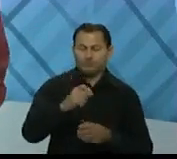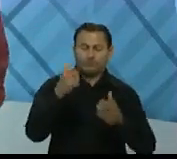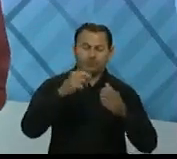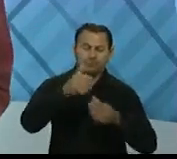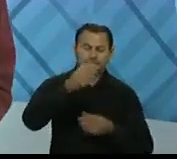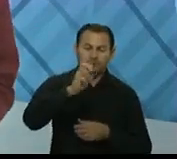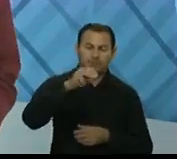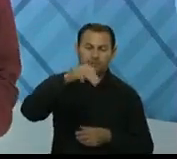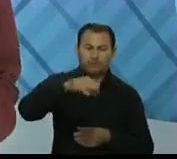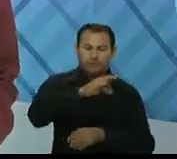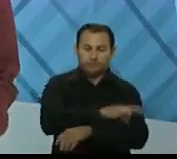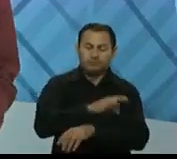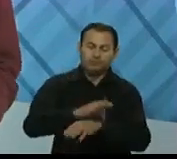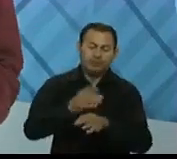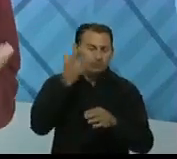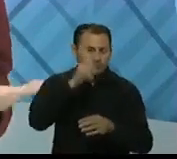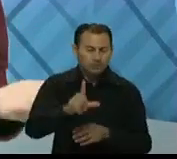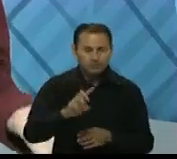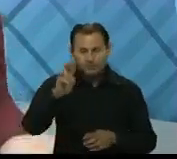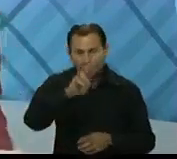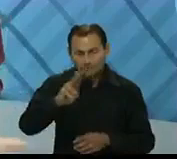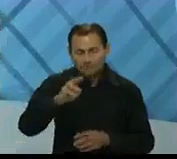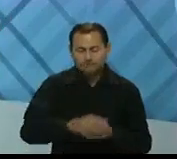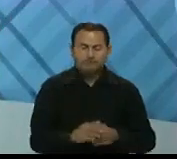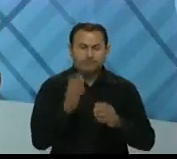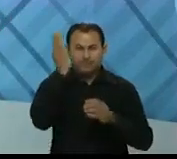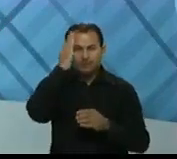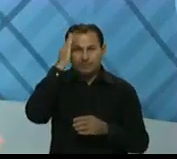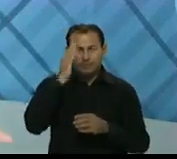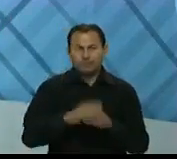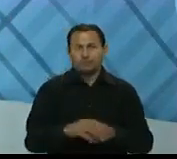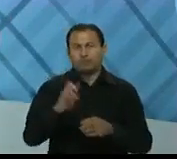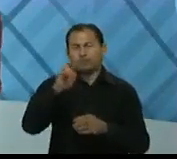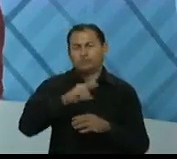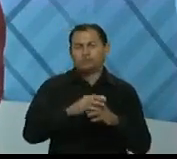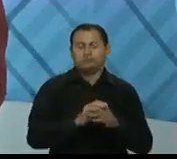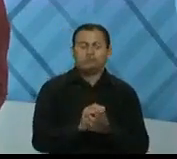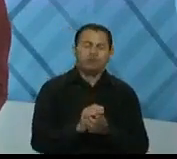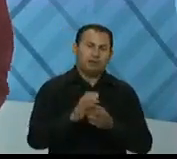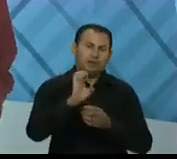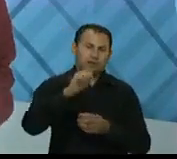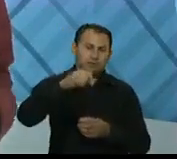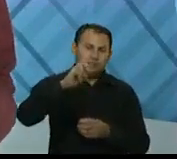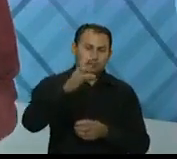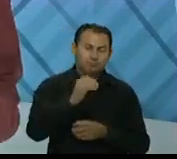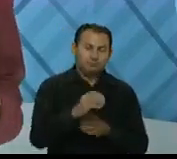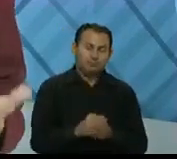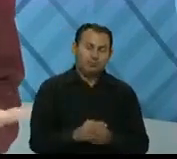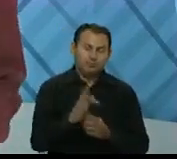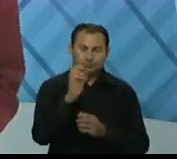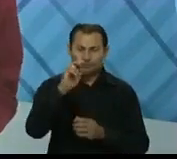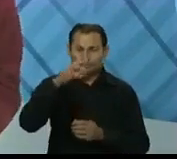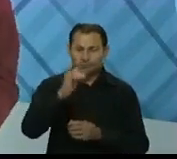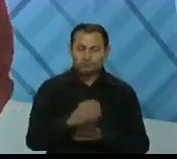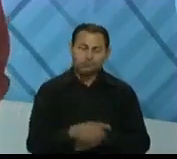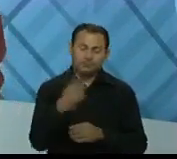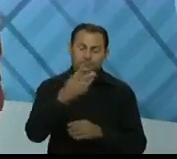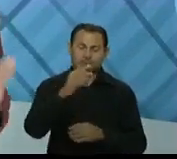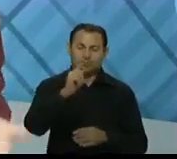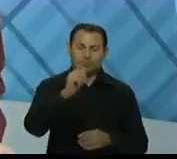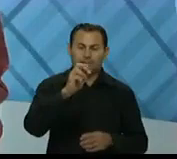15 metros. Então, nós conseguimos identificar a situação utilizando uma equação, uma função do segundo